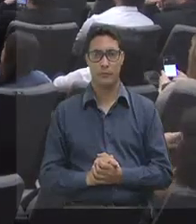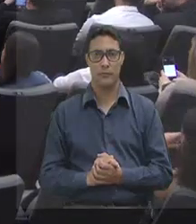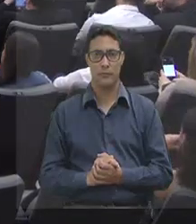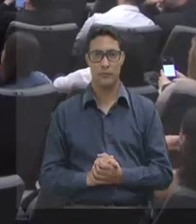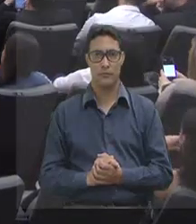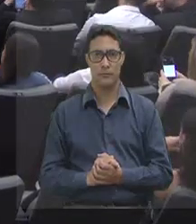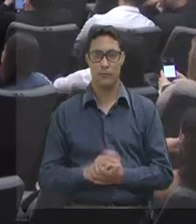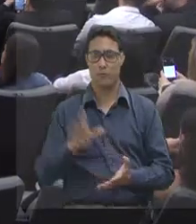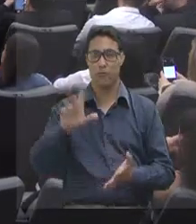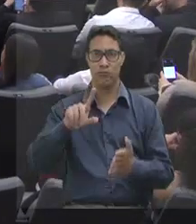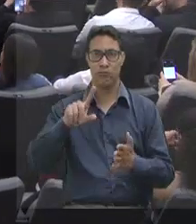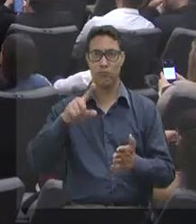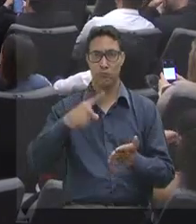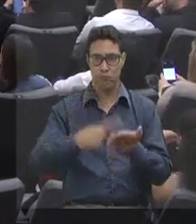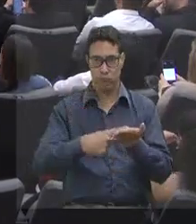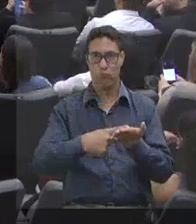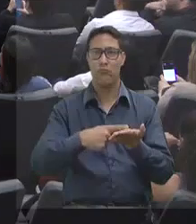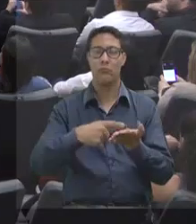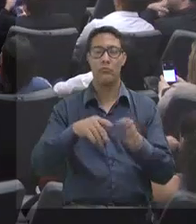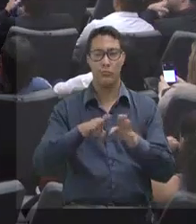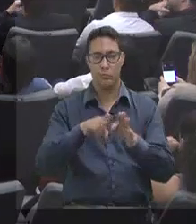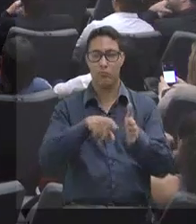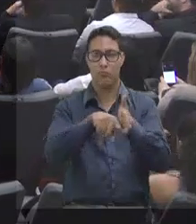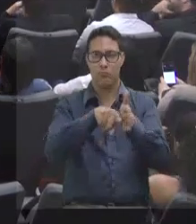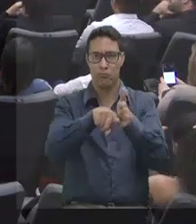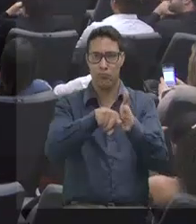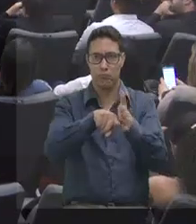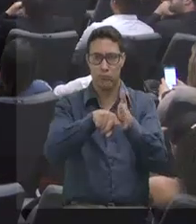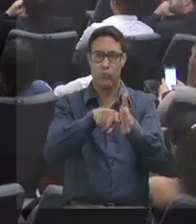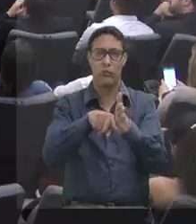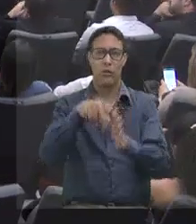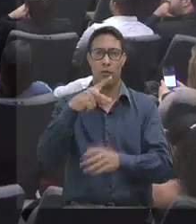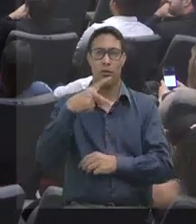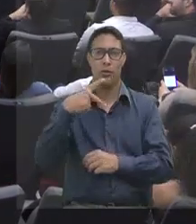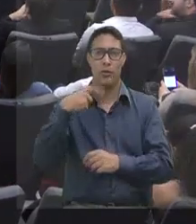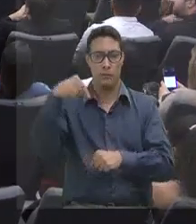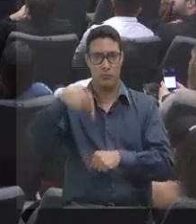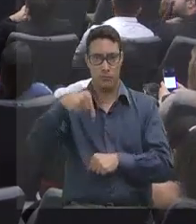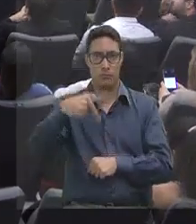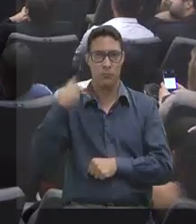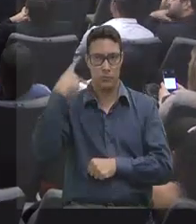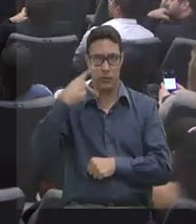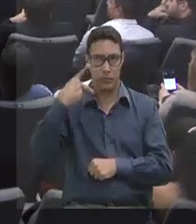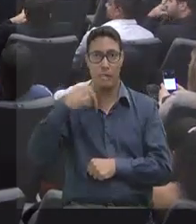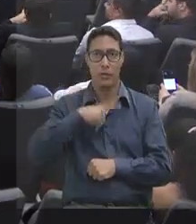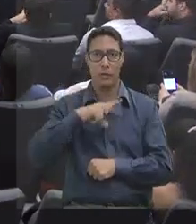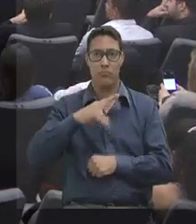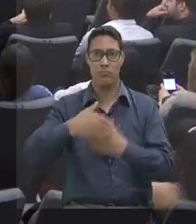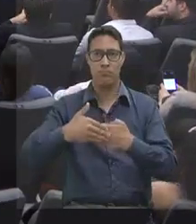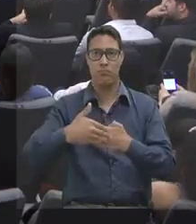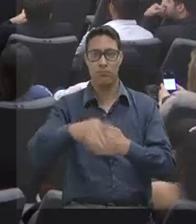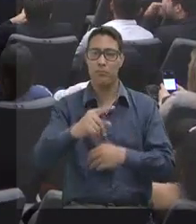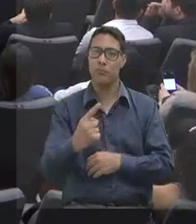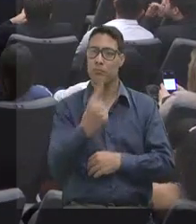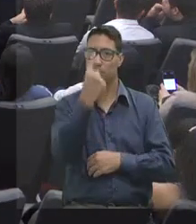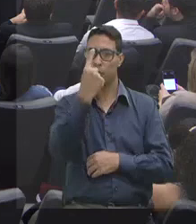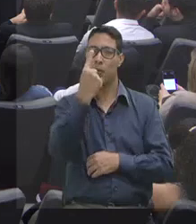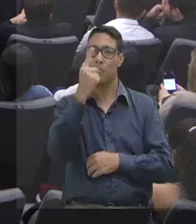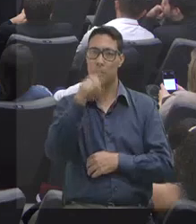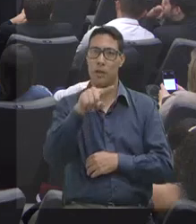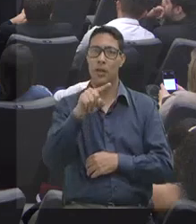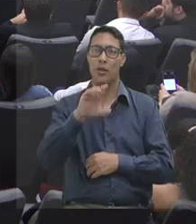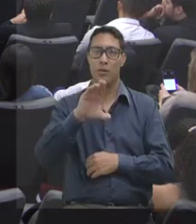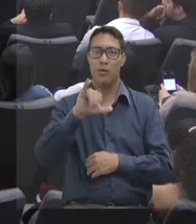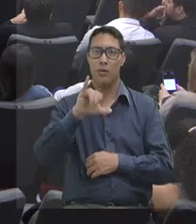para firmar o compromisso com papel fiscalizador do Parlamento Mineiro iniciamos o primeiro ciclo do